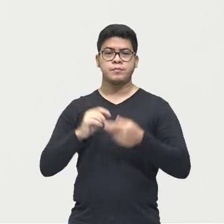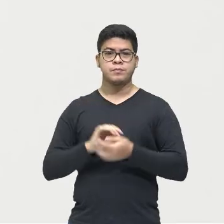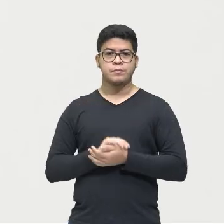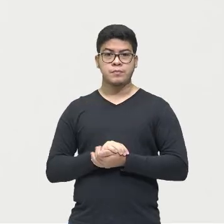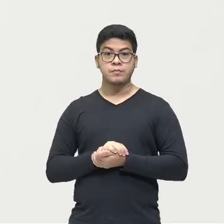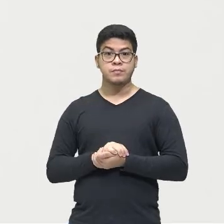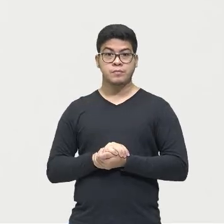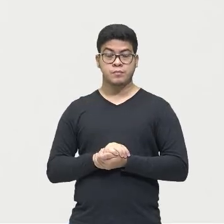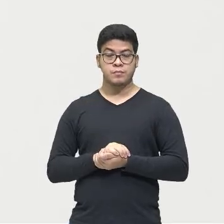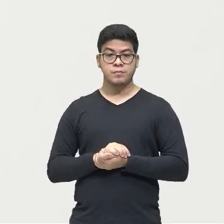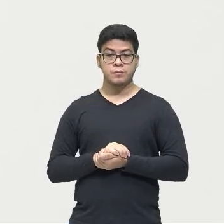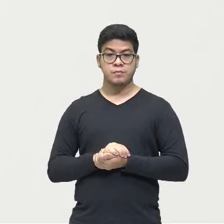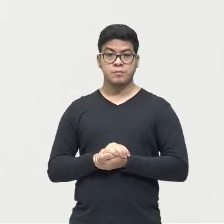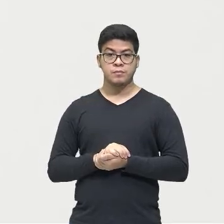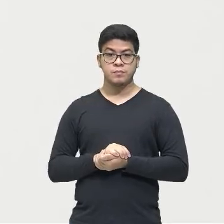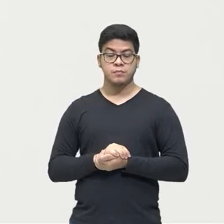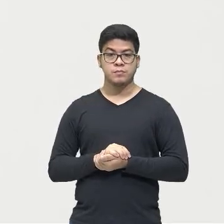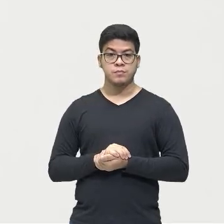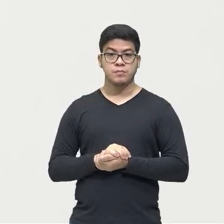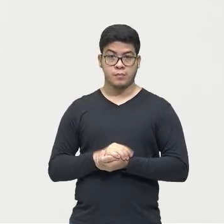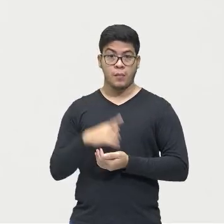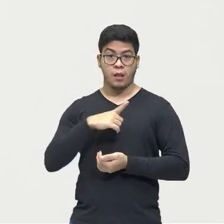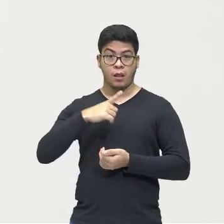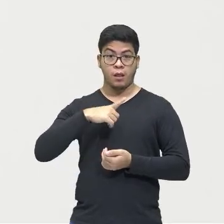nós temos aqui as duas